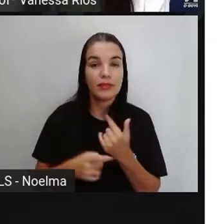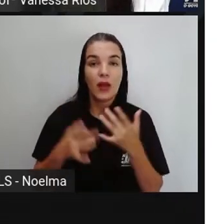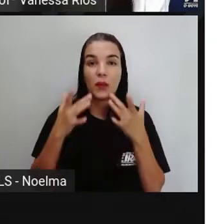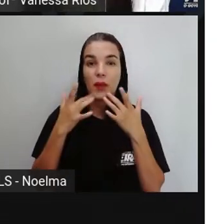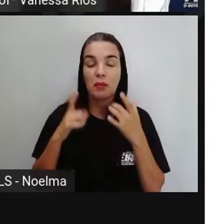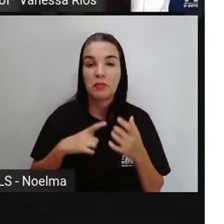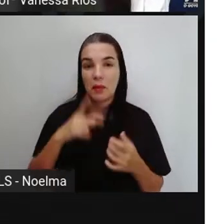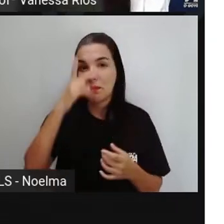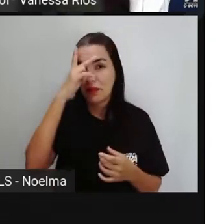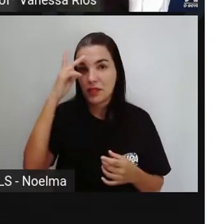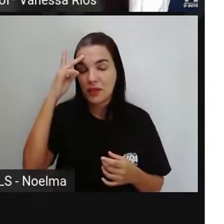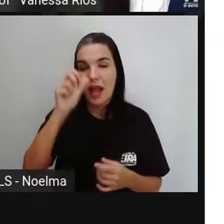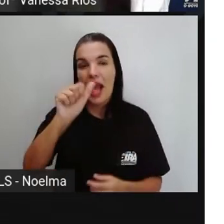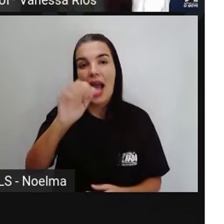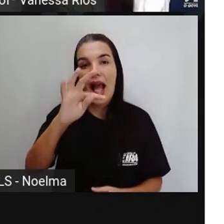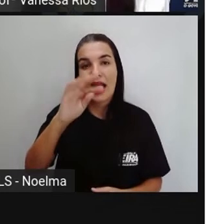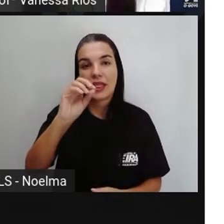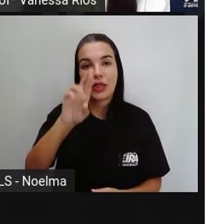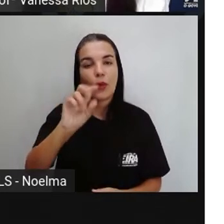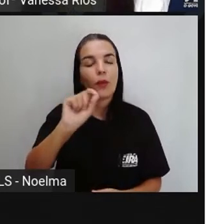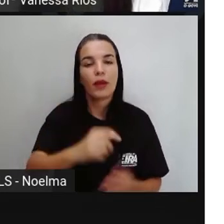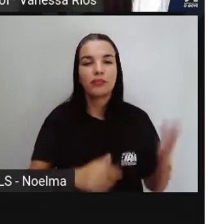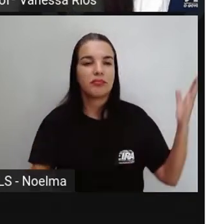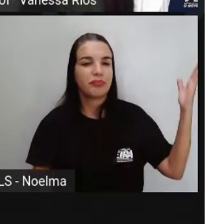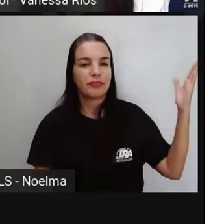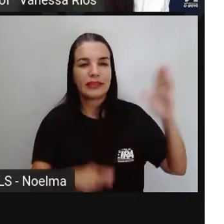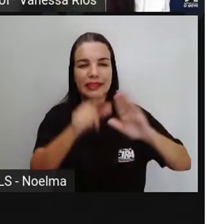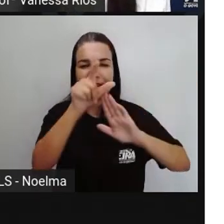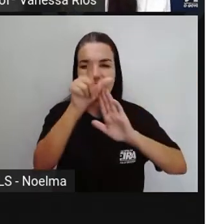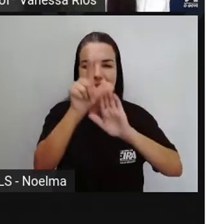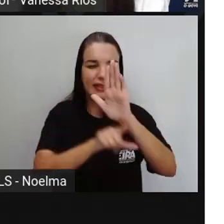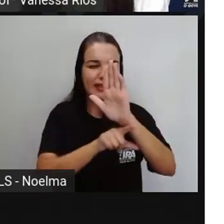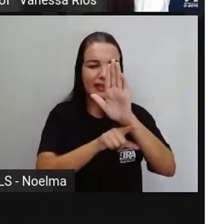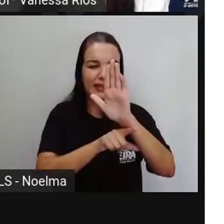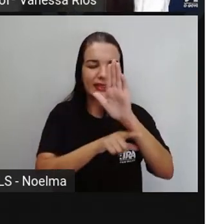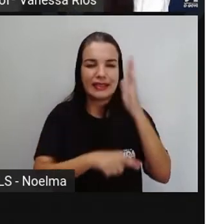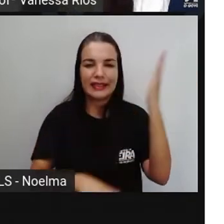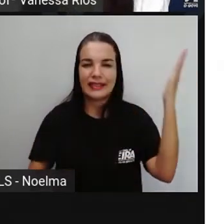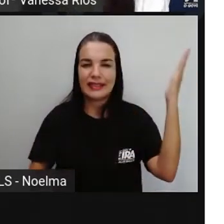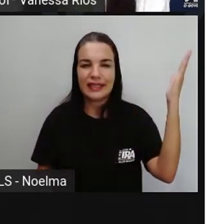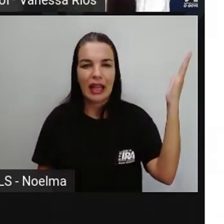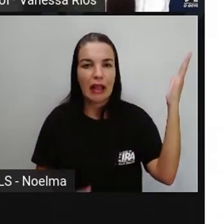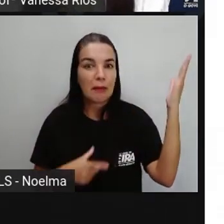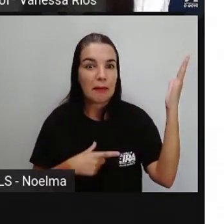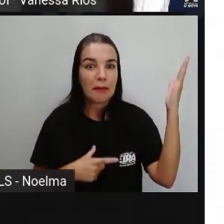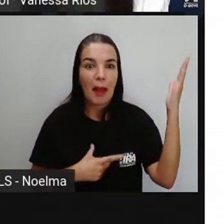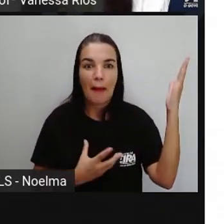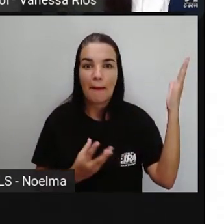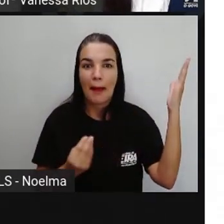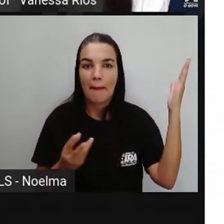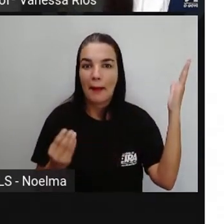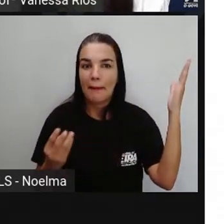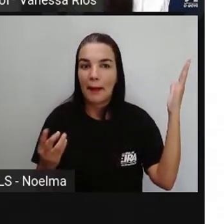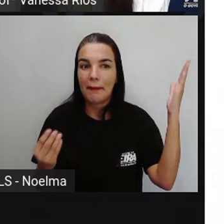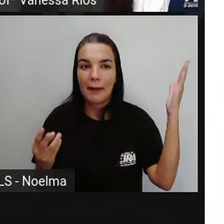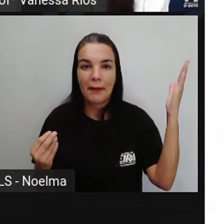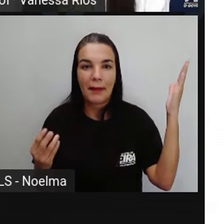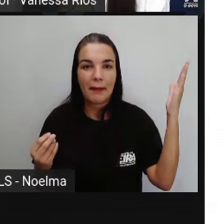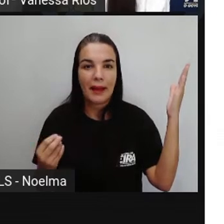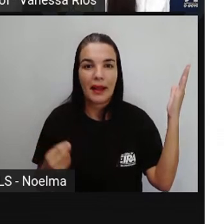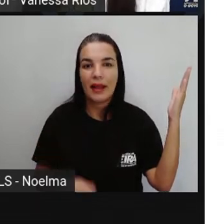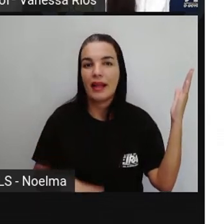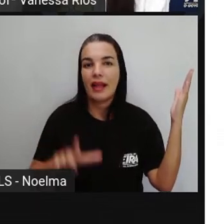Então existem atores aí como Lázaro Ramos, Wagner Moura, Luiz Miranda, Érico Braz,